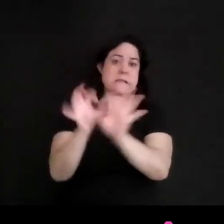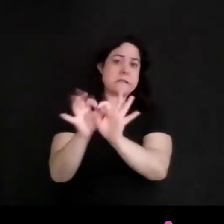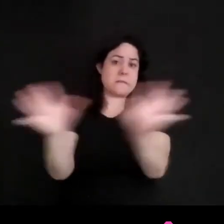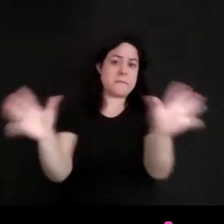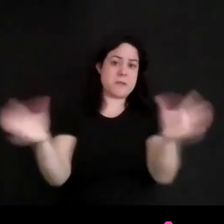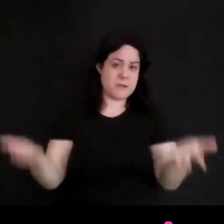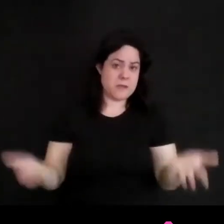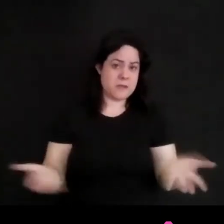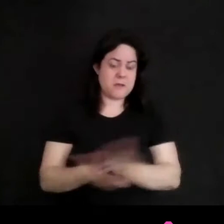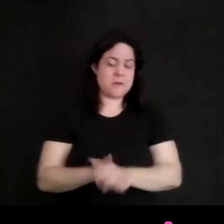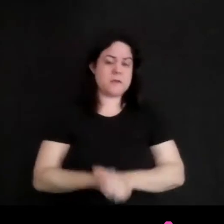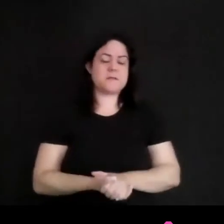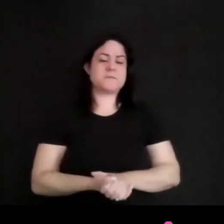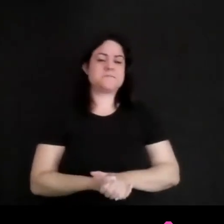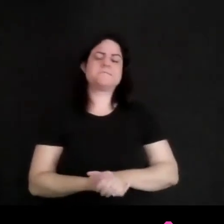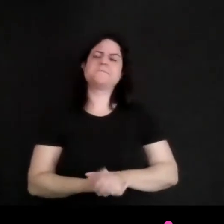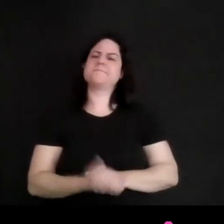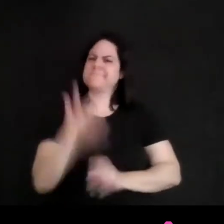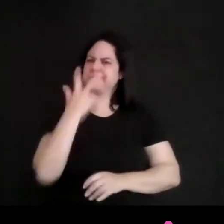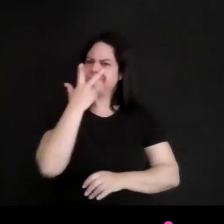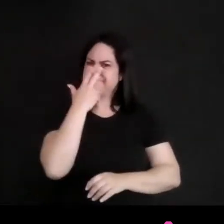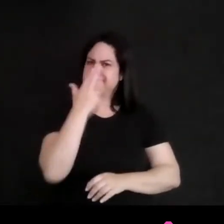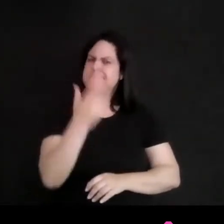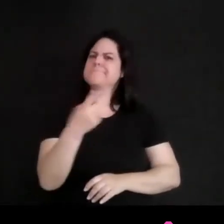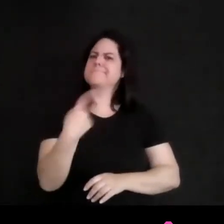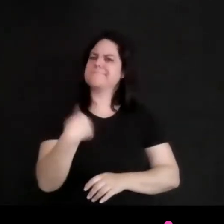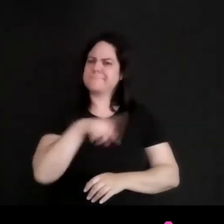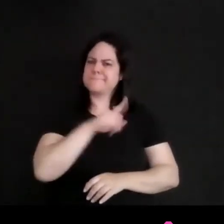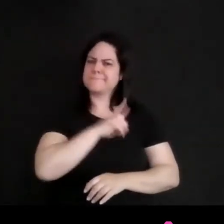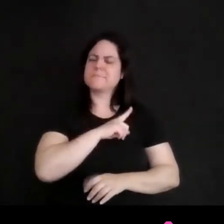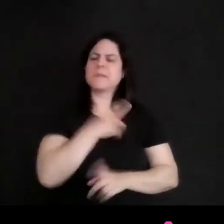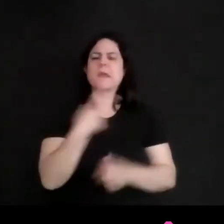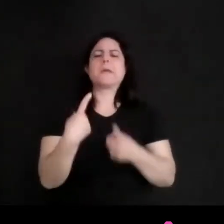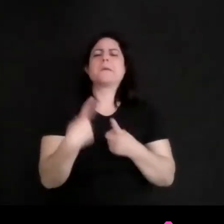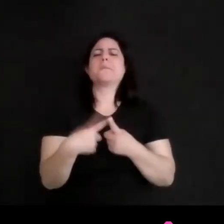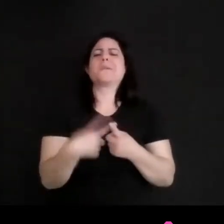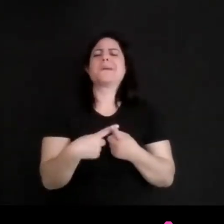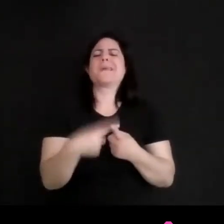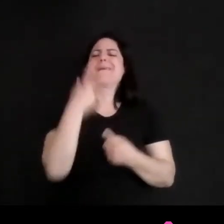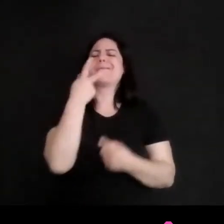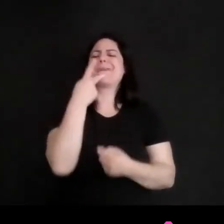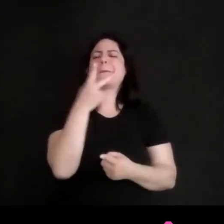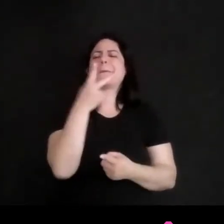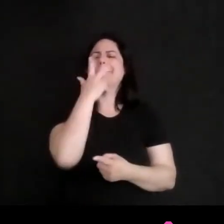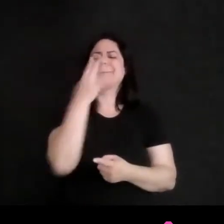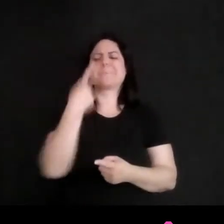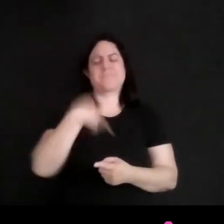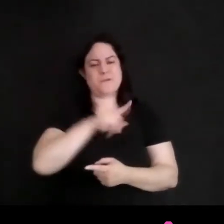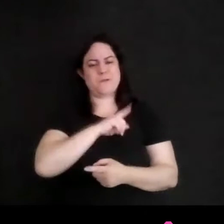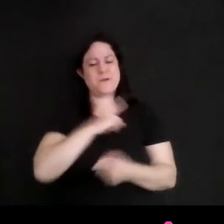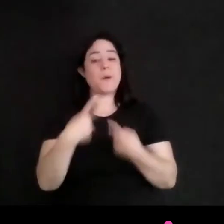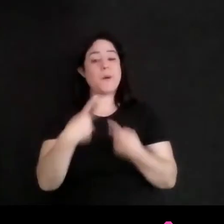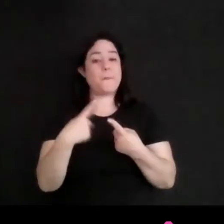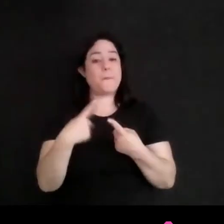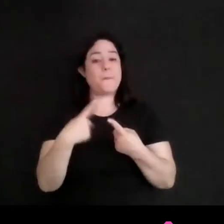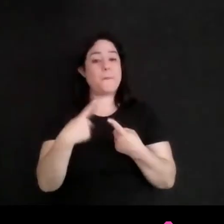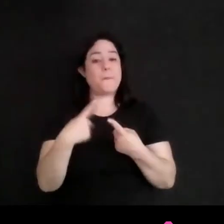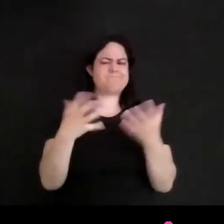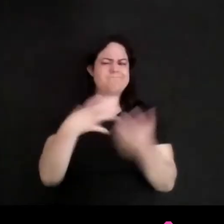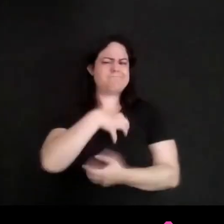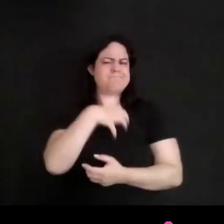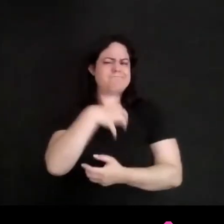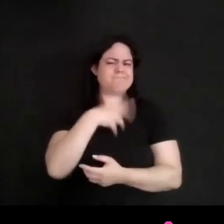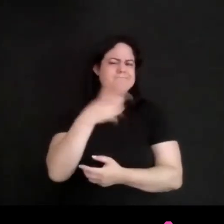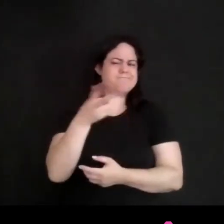só, parece até a gente, né? E por que que eu digo que parece até a gente? Porque a impressão que nós temos é